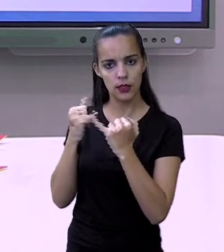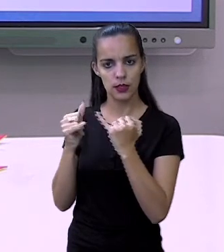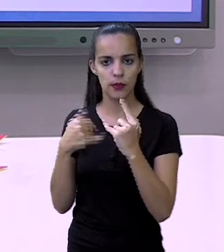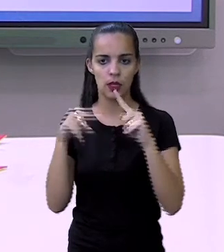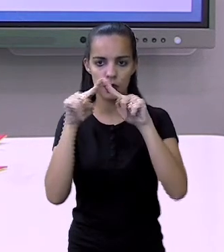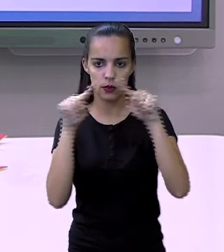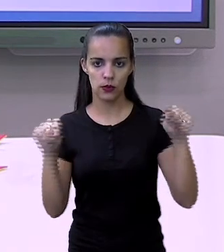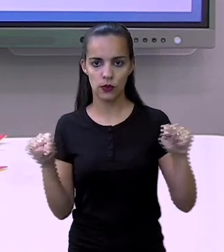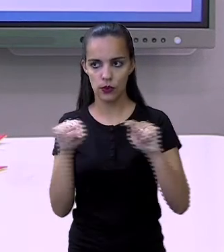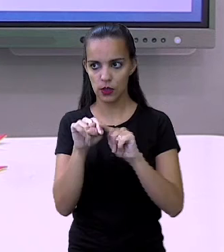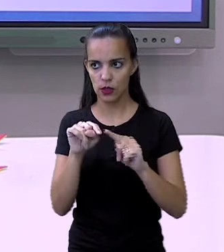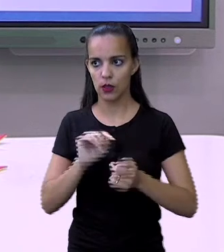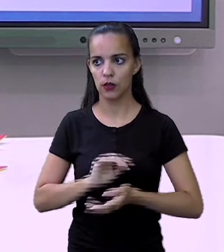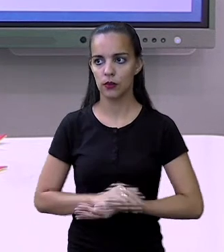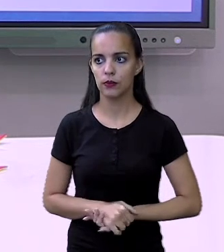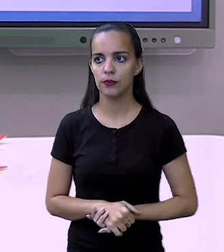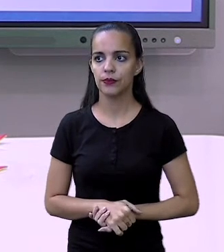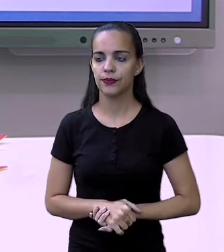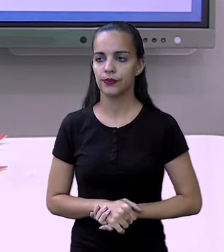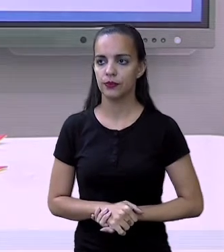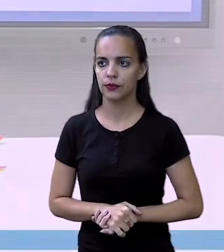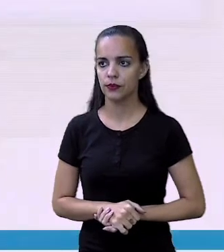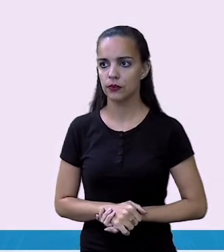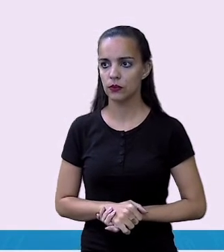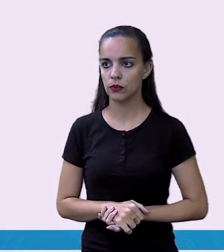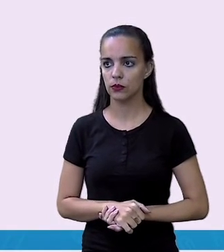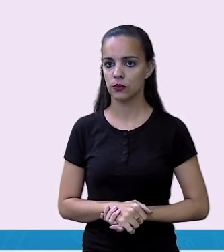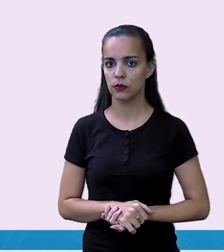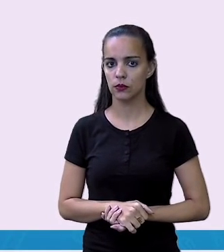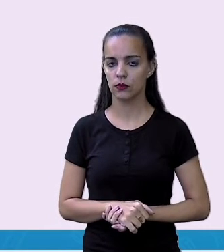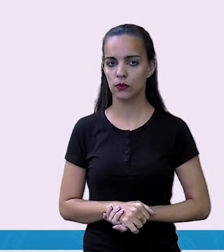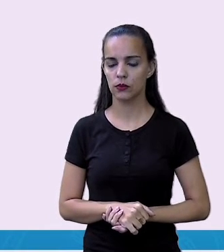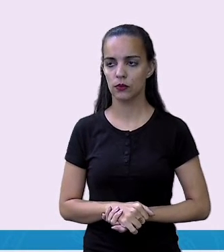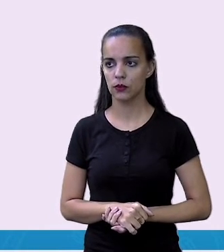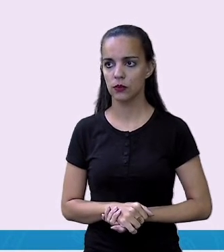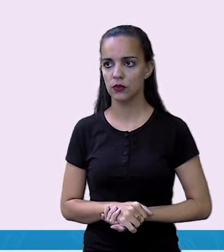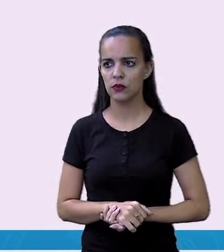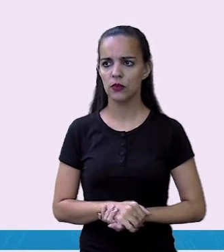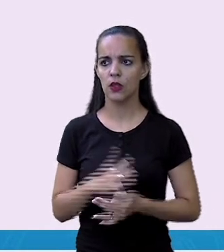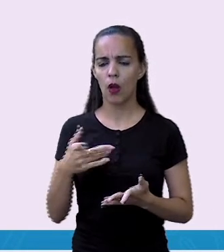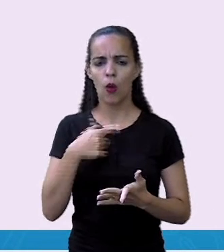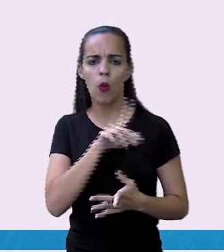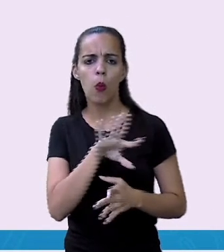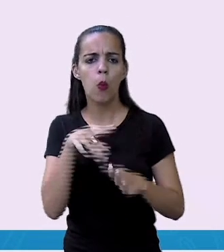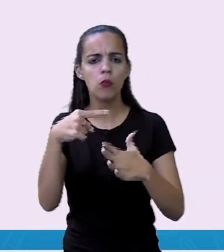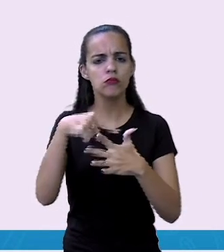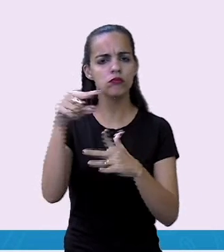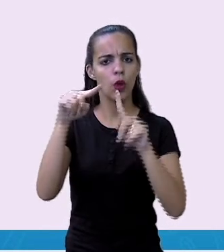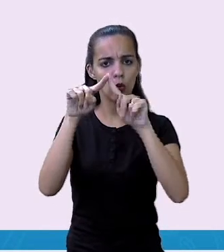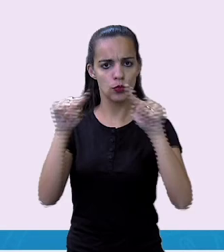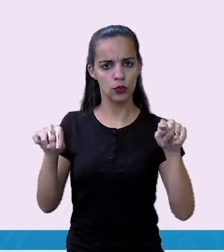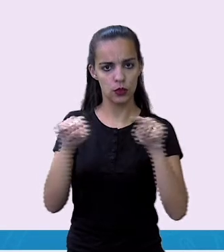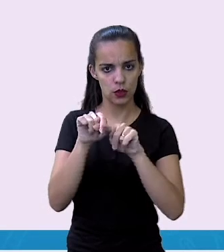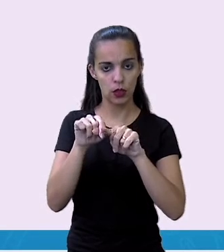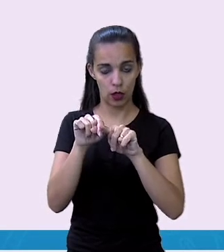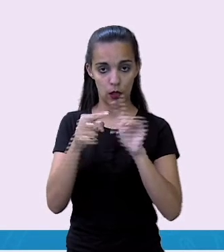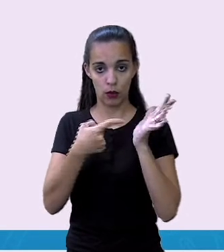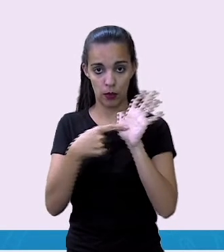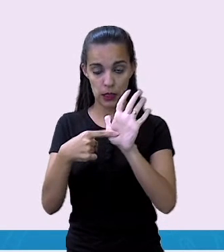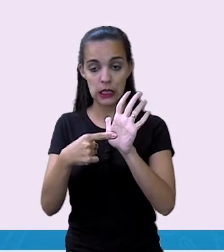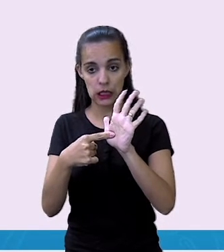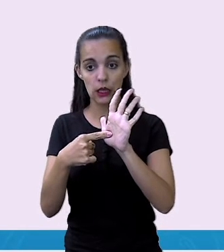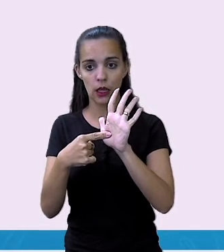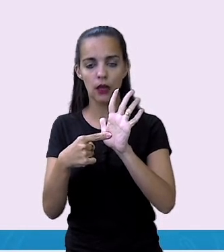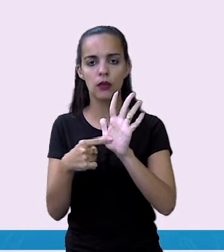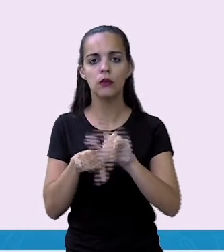triângulos. Então, nós vamos ver. Primeiro, dados triângulos abaixo, responda. Eu tenho